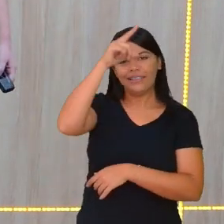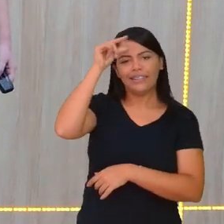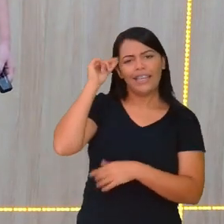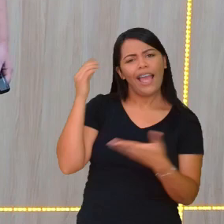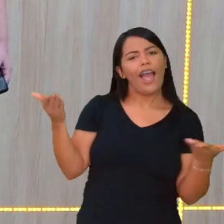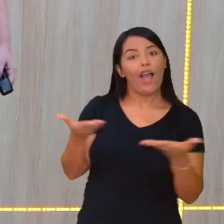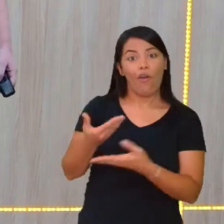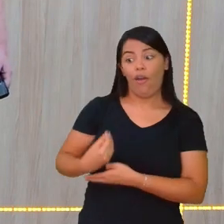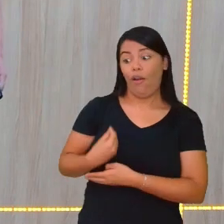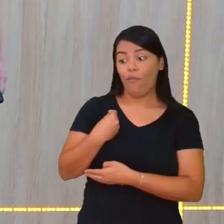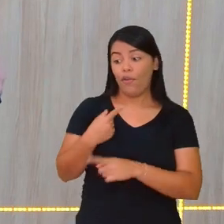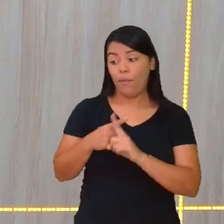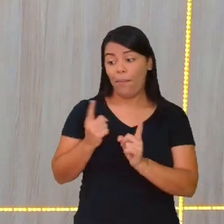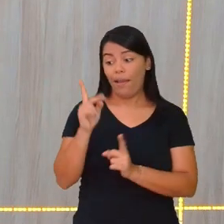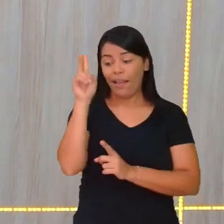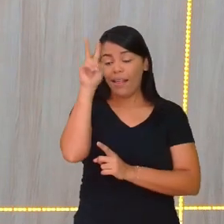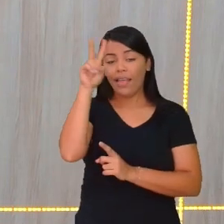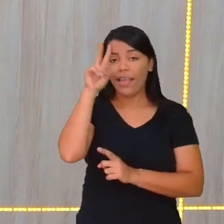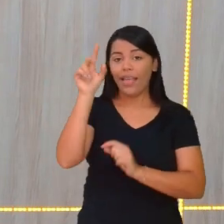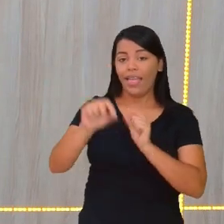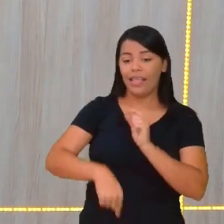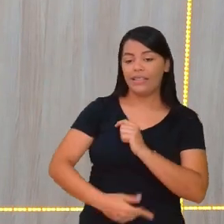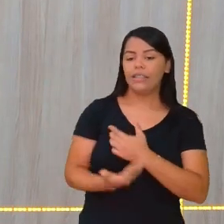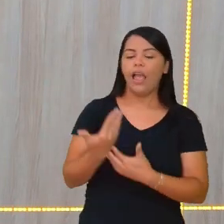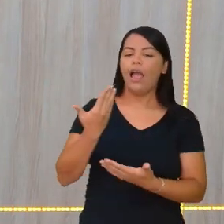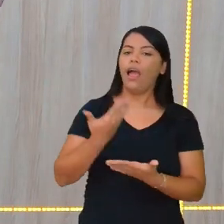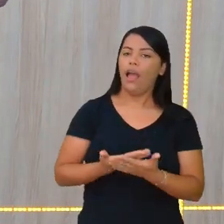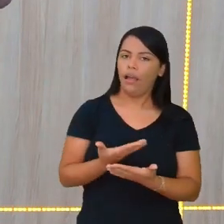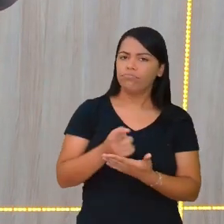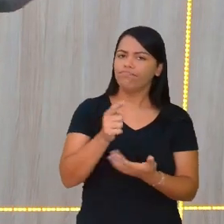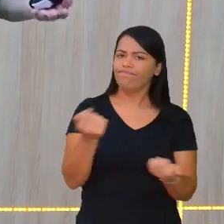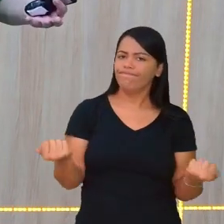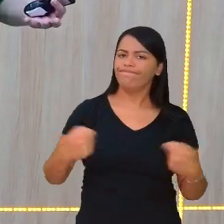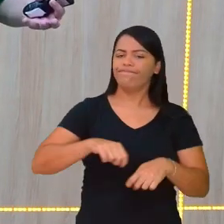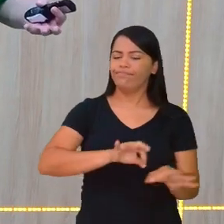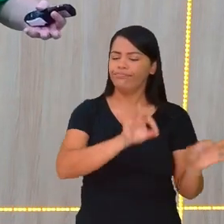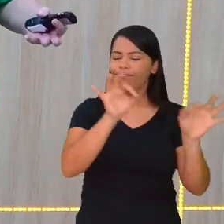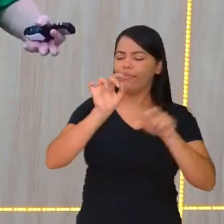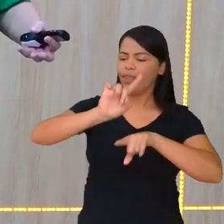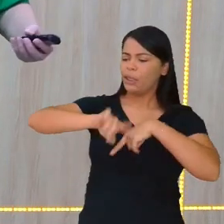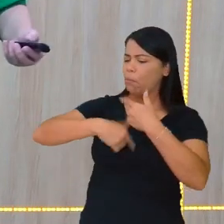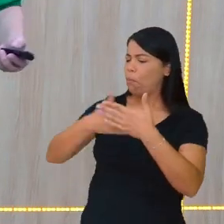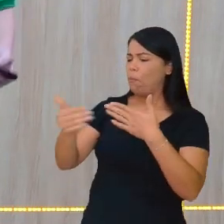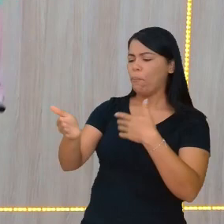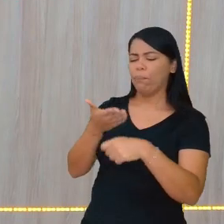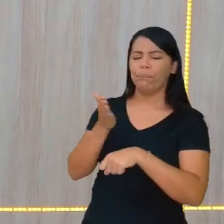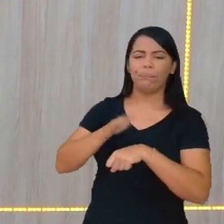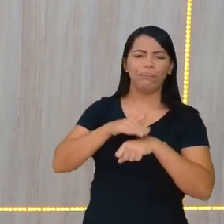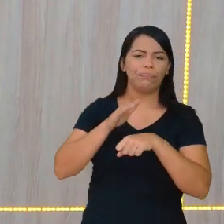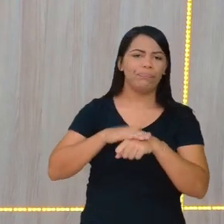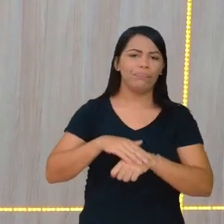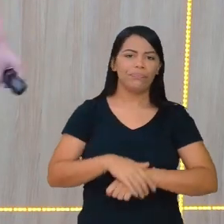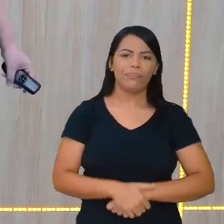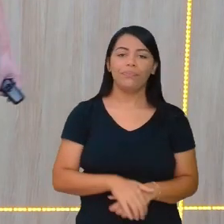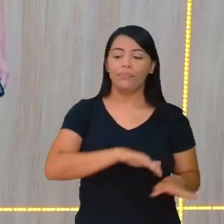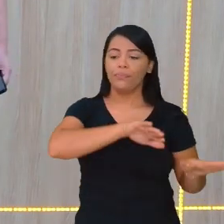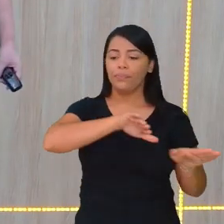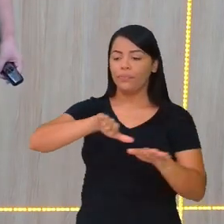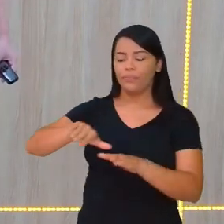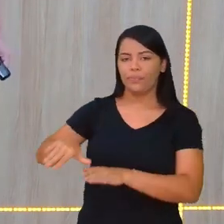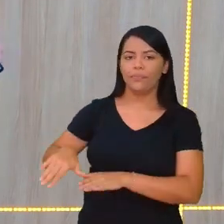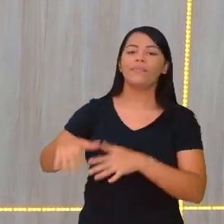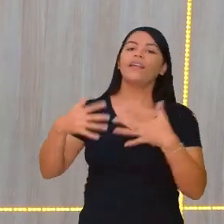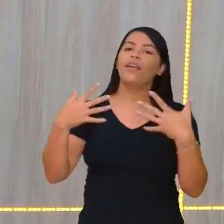ao vivo, mas lembrando, essa aula vocês podem assistir em qualquer horário. Bom,